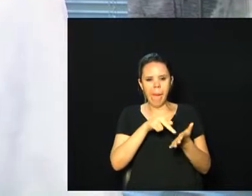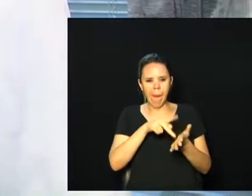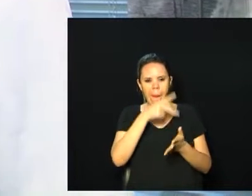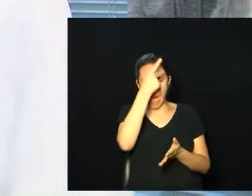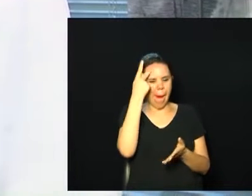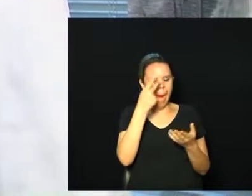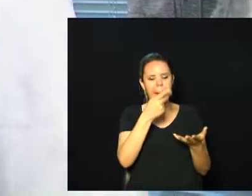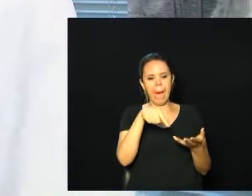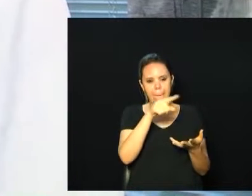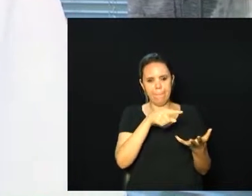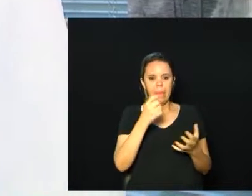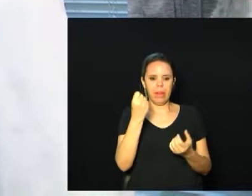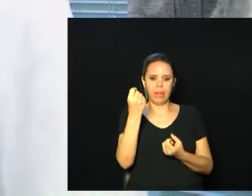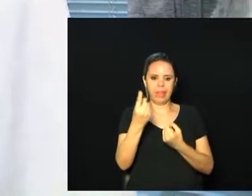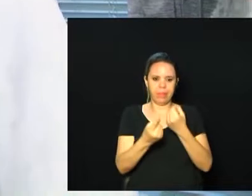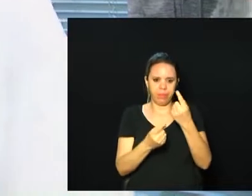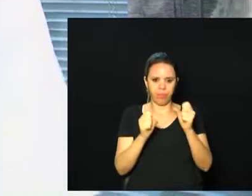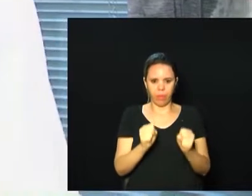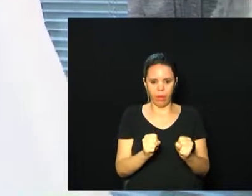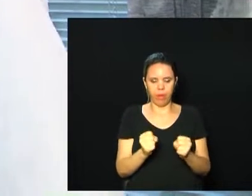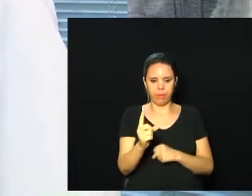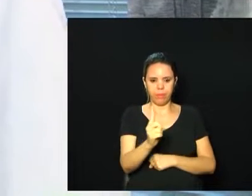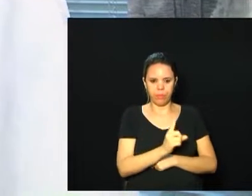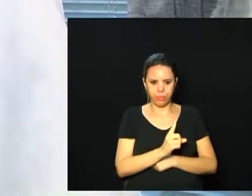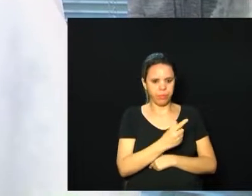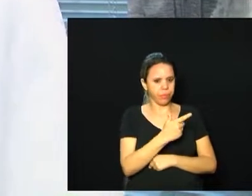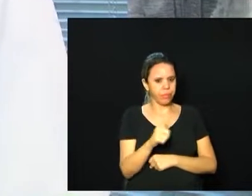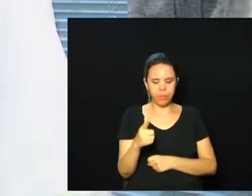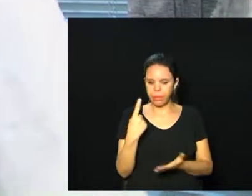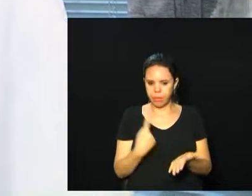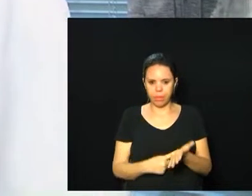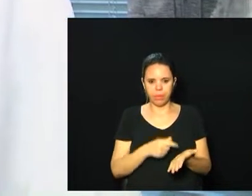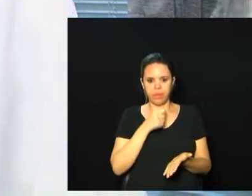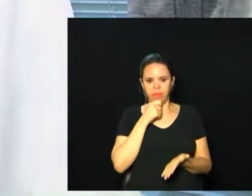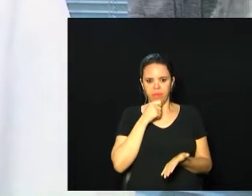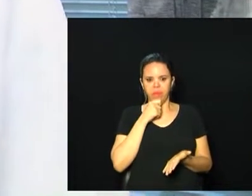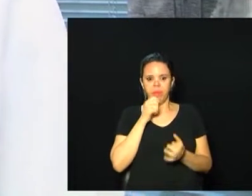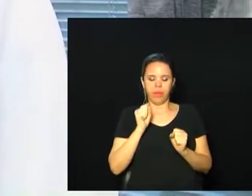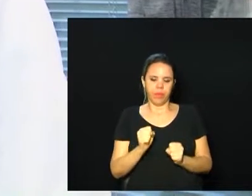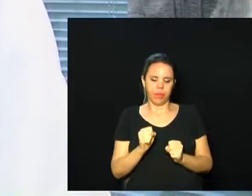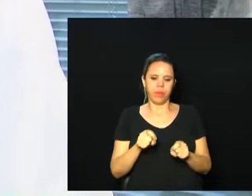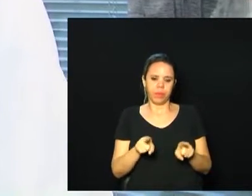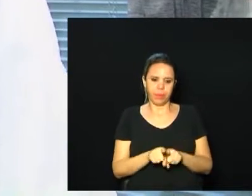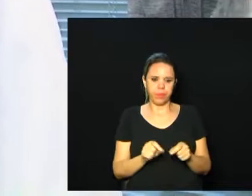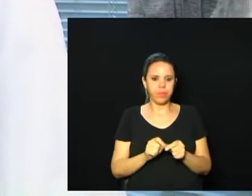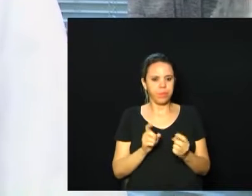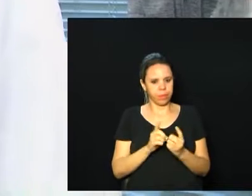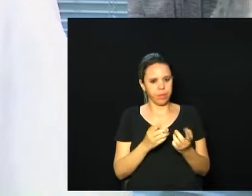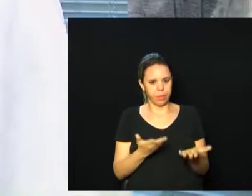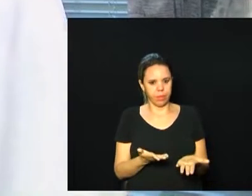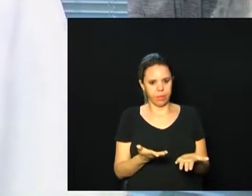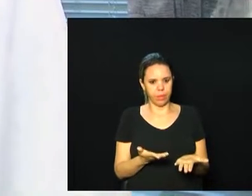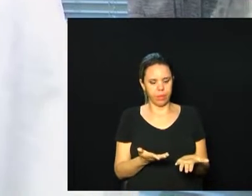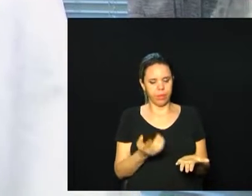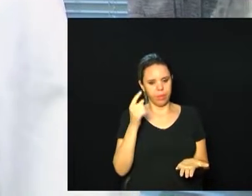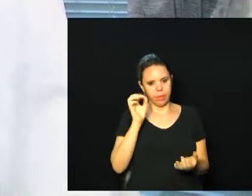pessoas que eventualmente puderem comparecer e não tiverem agendado, a gente vai também fazer esse atendimento, mas a